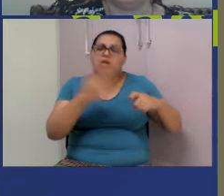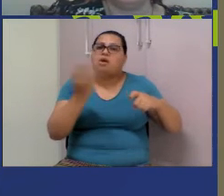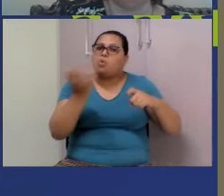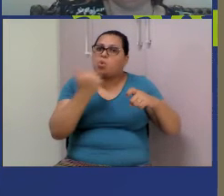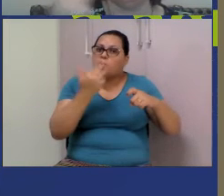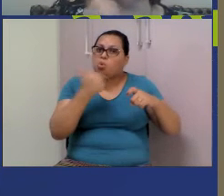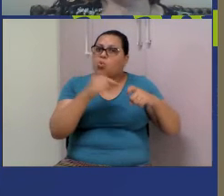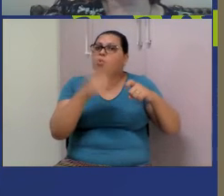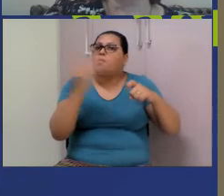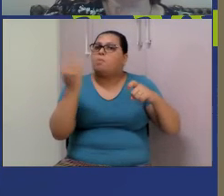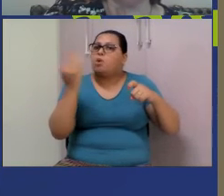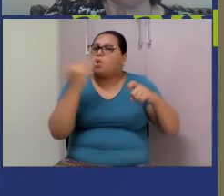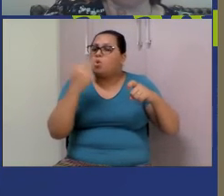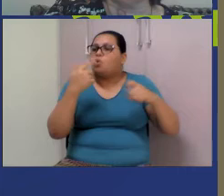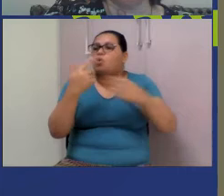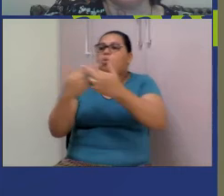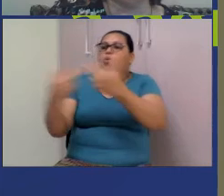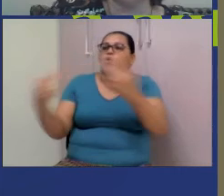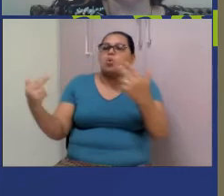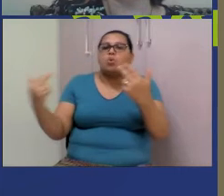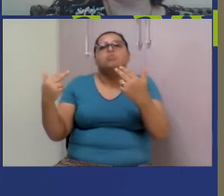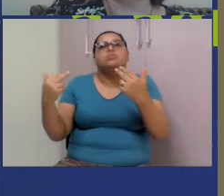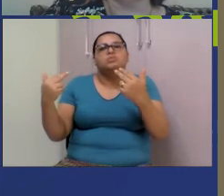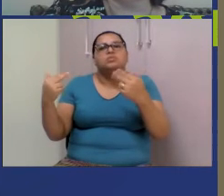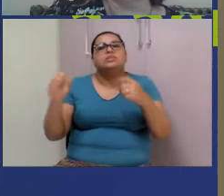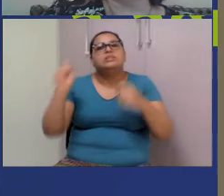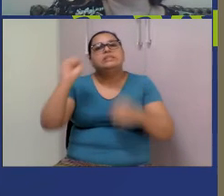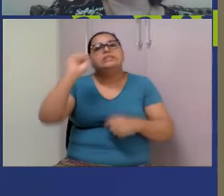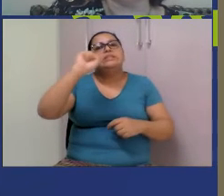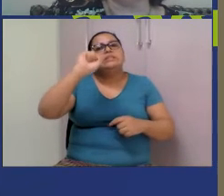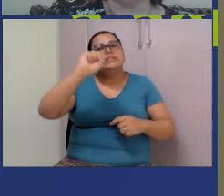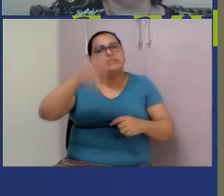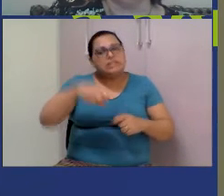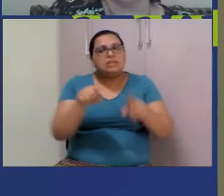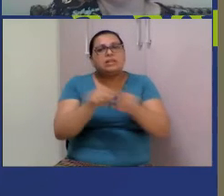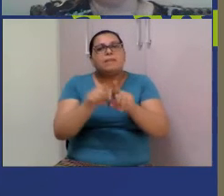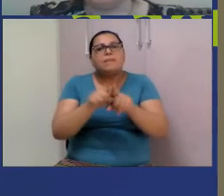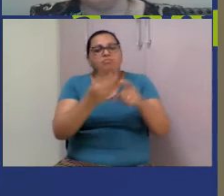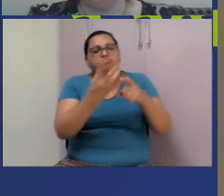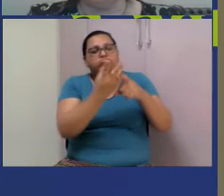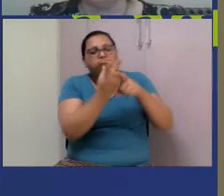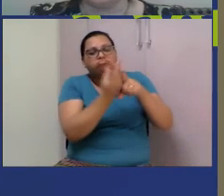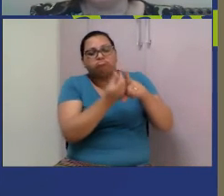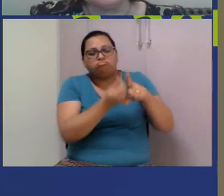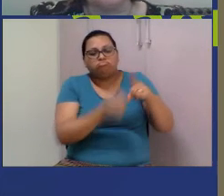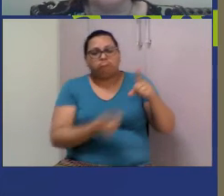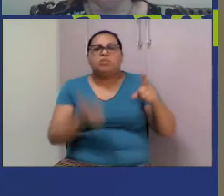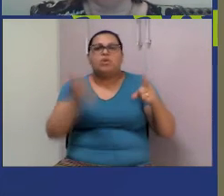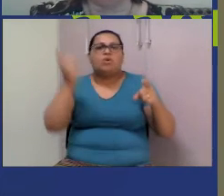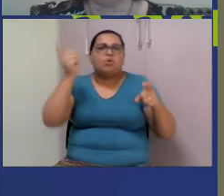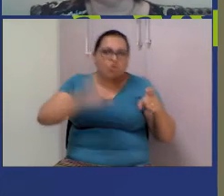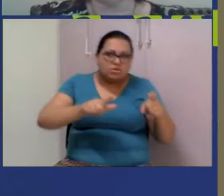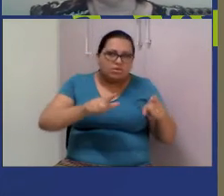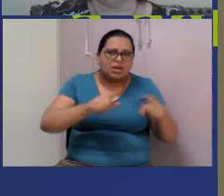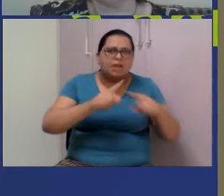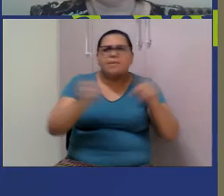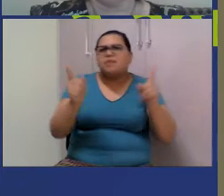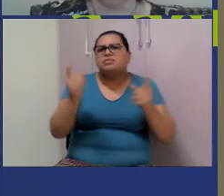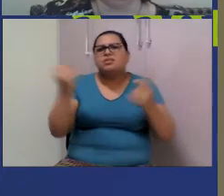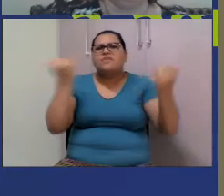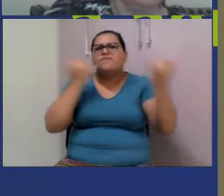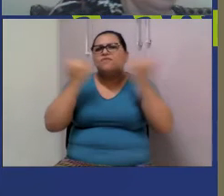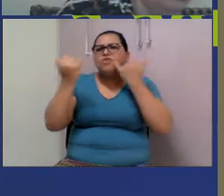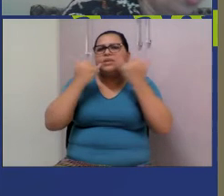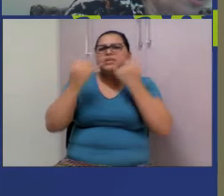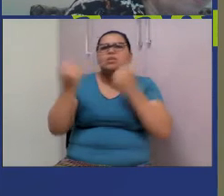digerir esses ingredientes. Falta eu contar para vocês o que informação eu vou dar para a indústria de ração para produzir